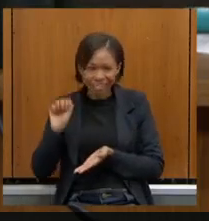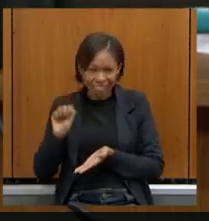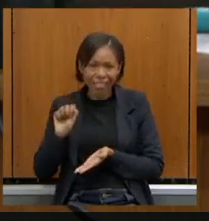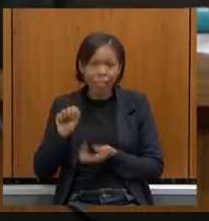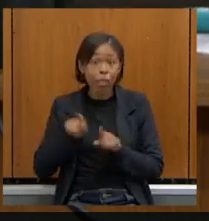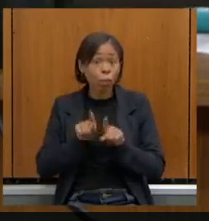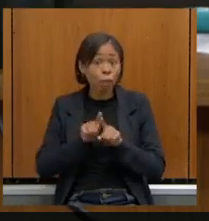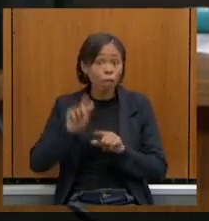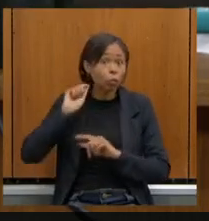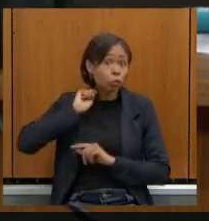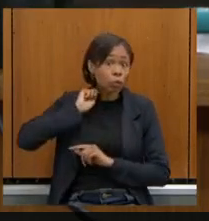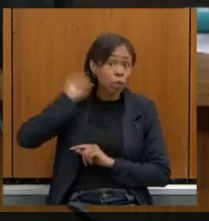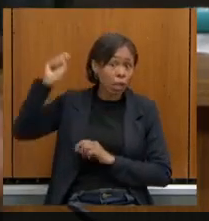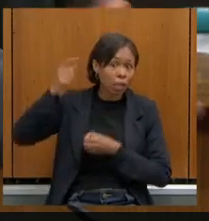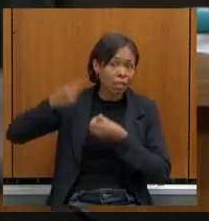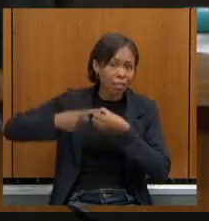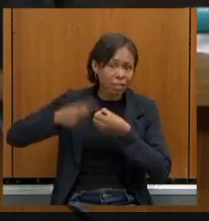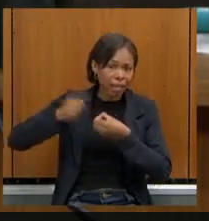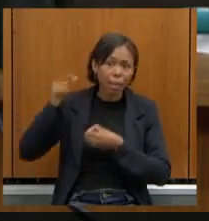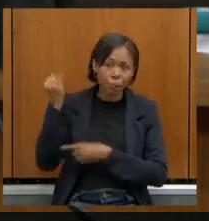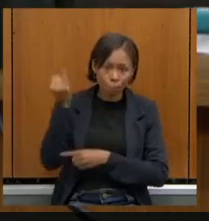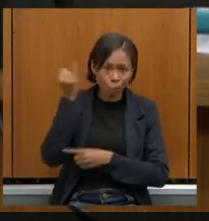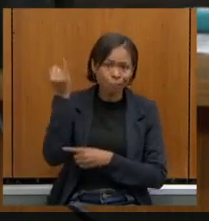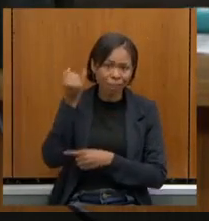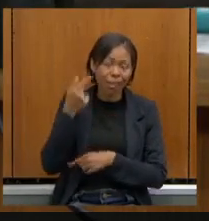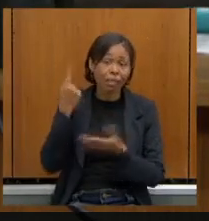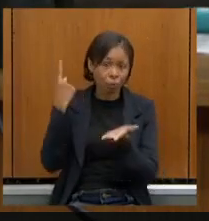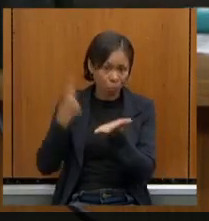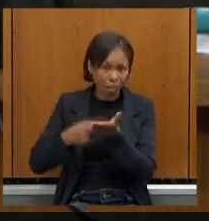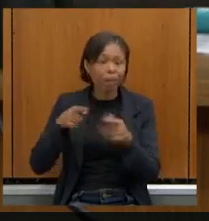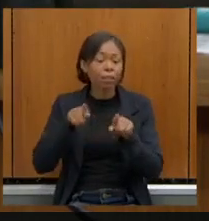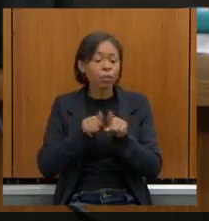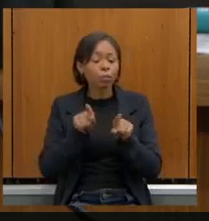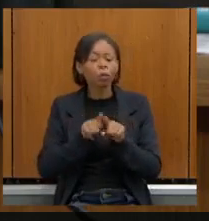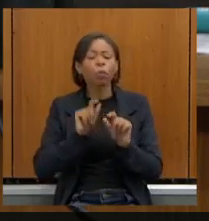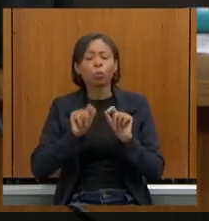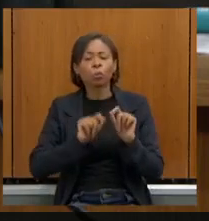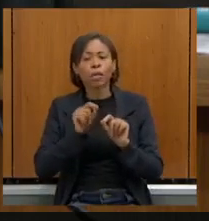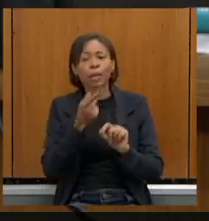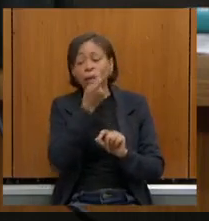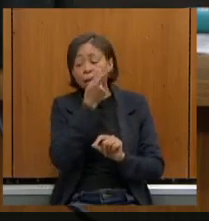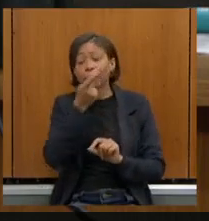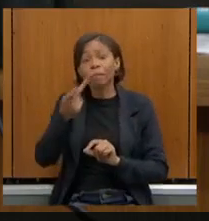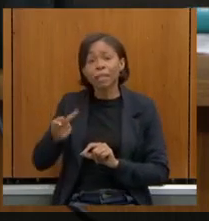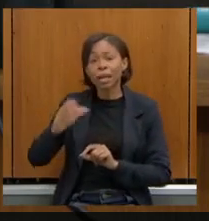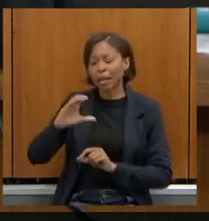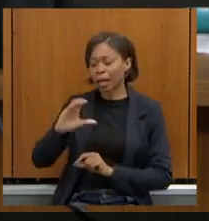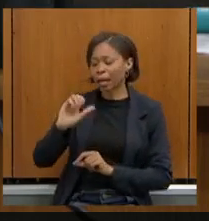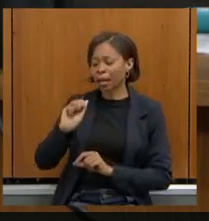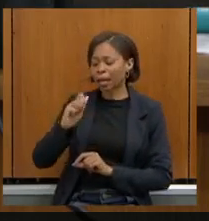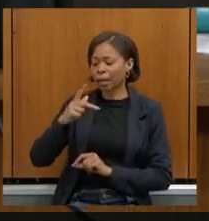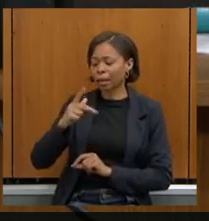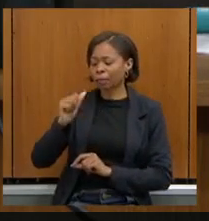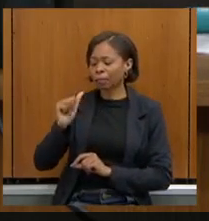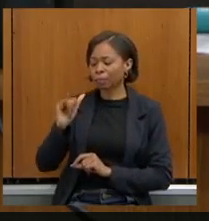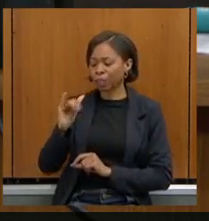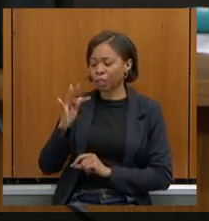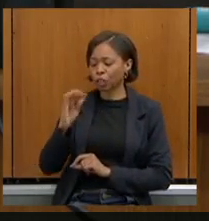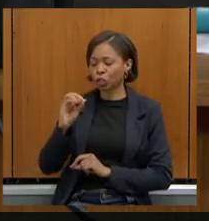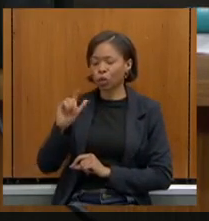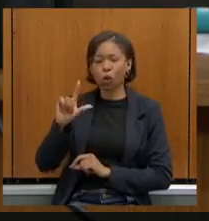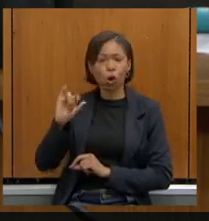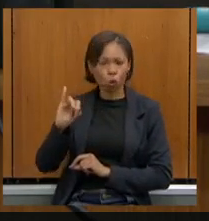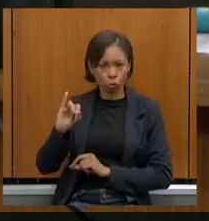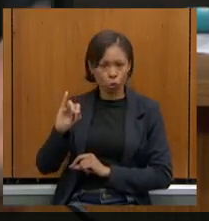Tiradentes, que é muito importante, mas também a gente marcar uma agenda de irmos a Capitólio para que você conheça essa